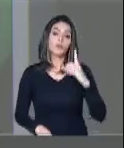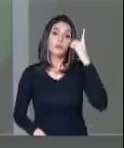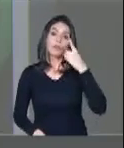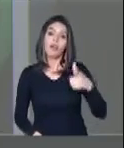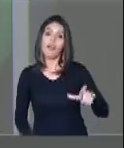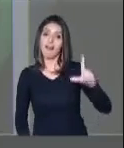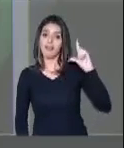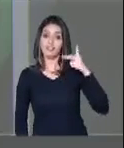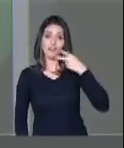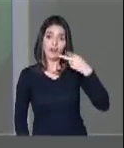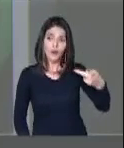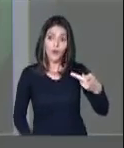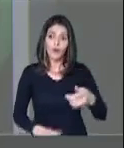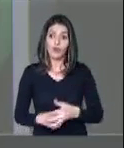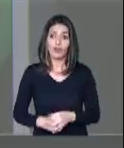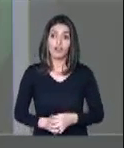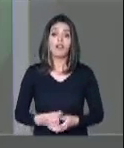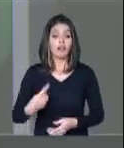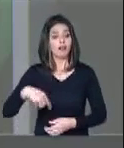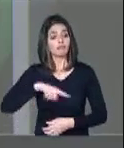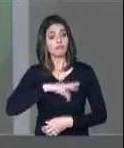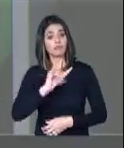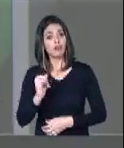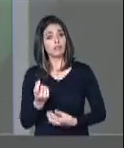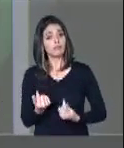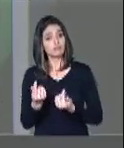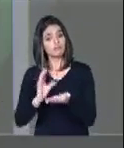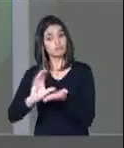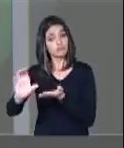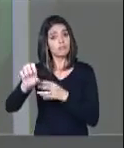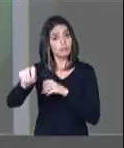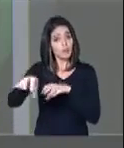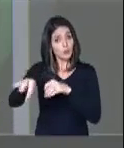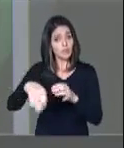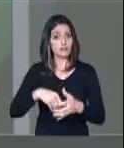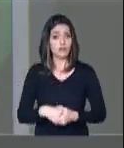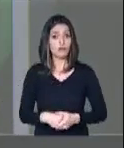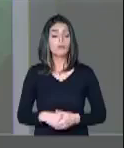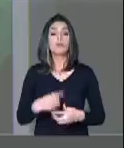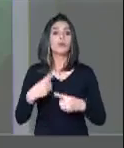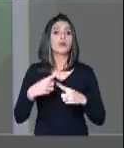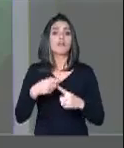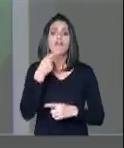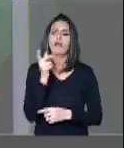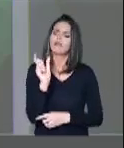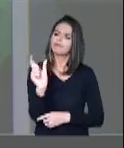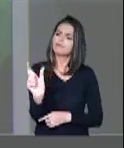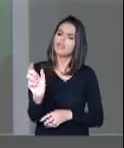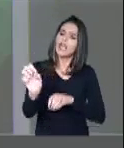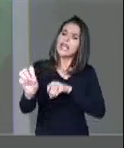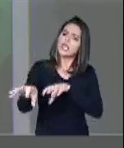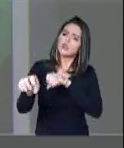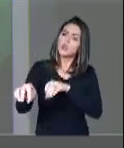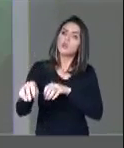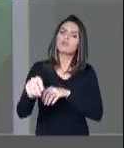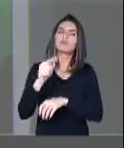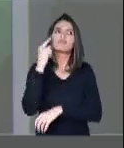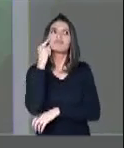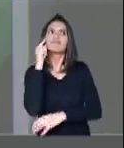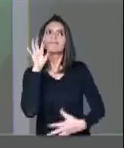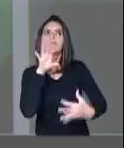que me antecedeu, que a gente vai ter dinheiro sim para a educação. Quando a gente fala de educação, a gente fala de